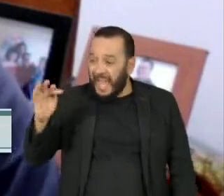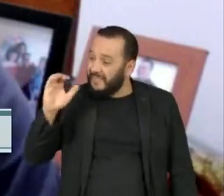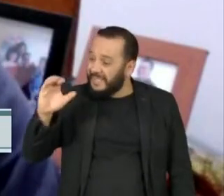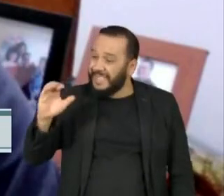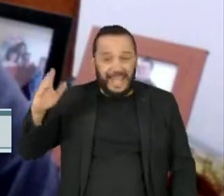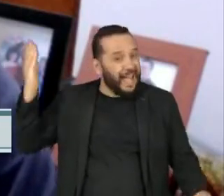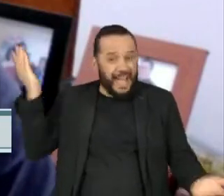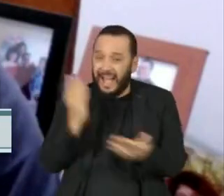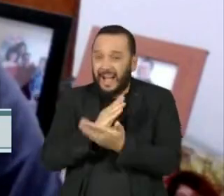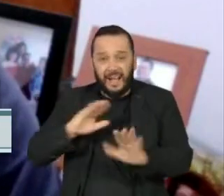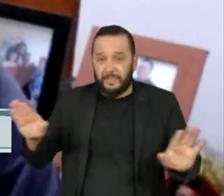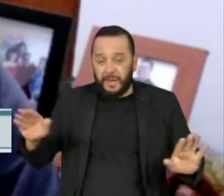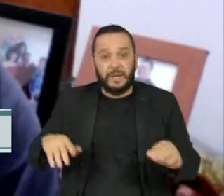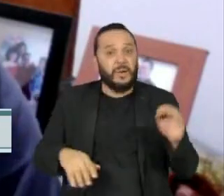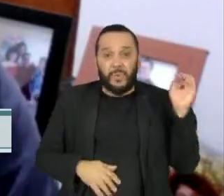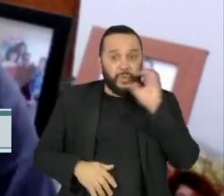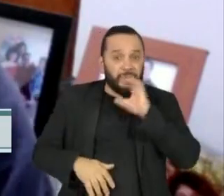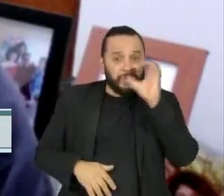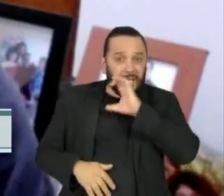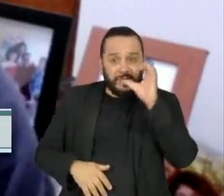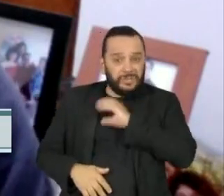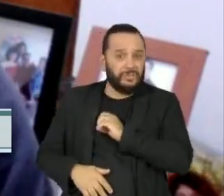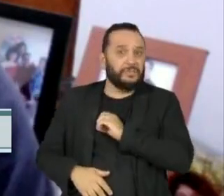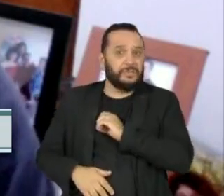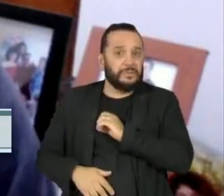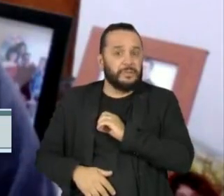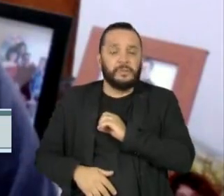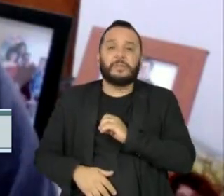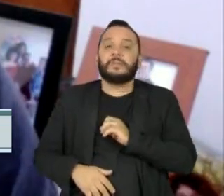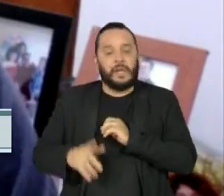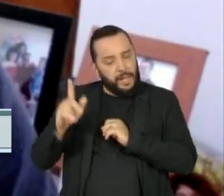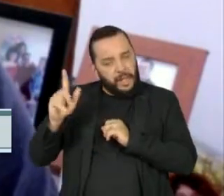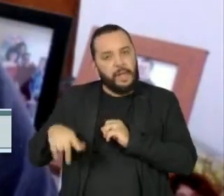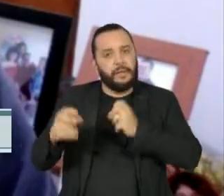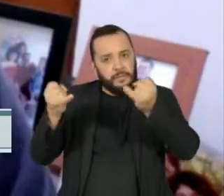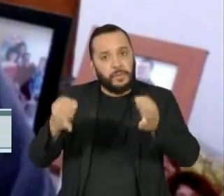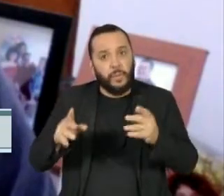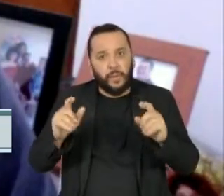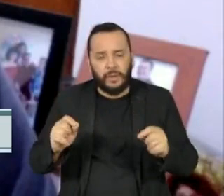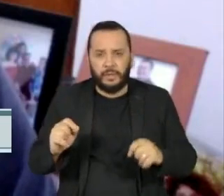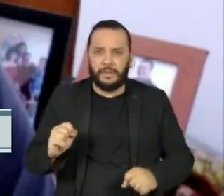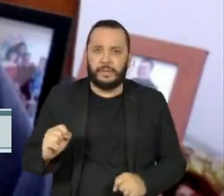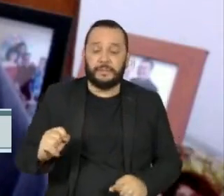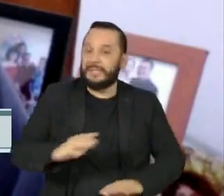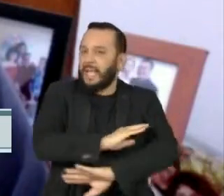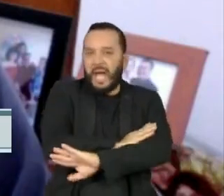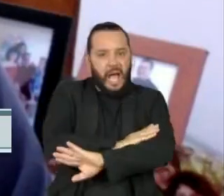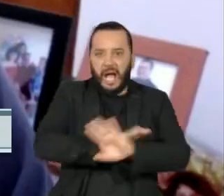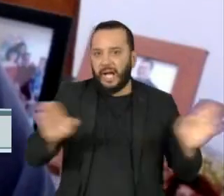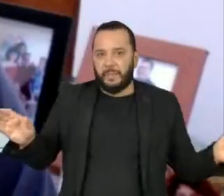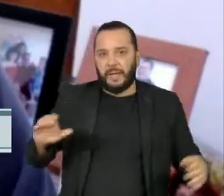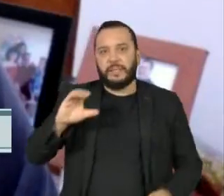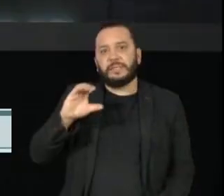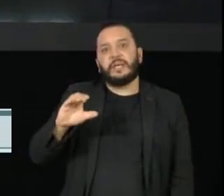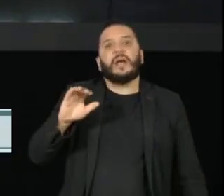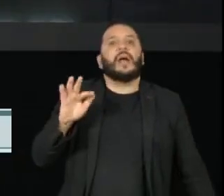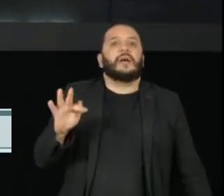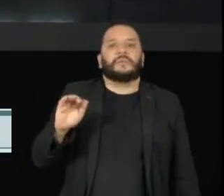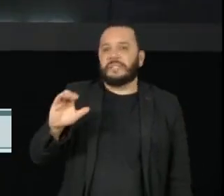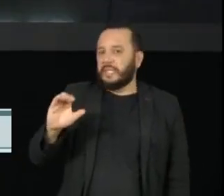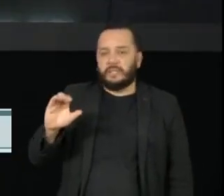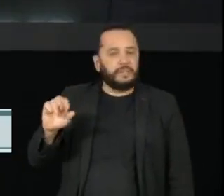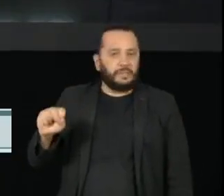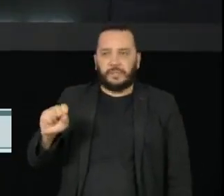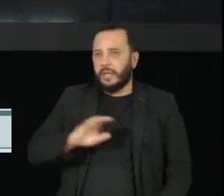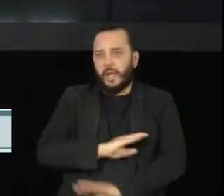situação de urgência de emergência o protocolo de Montreal foi muito Óbvio olha as pessoas banir proibiu CFC eu